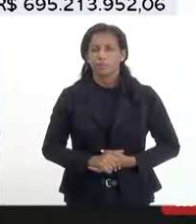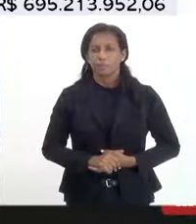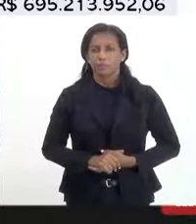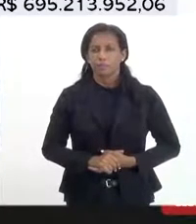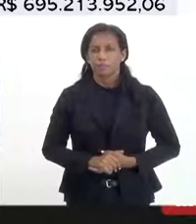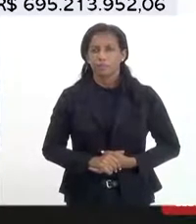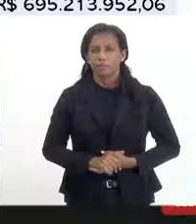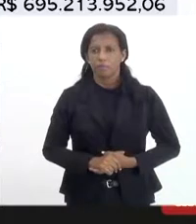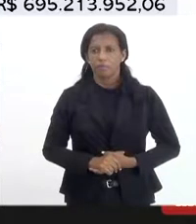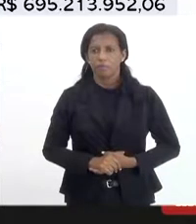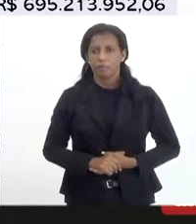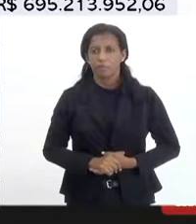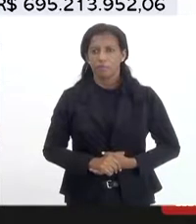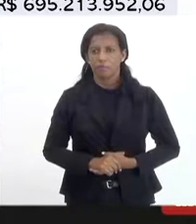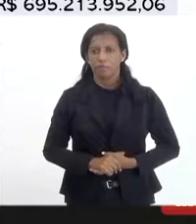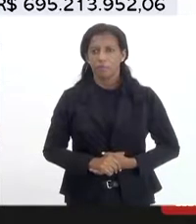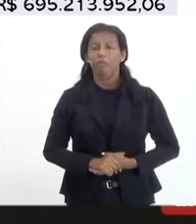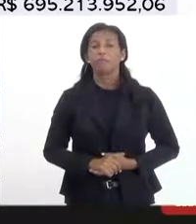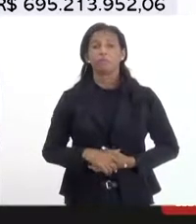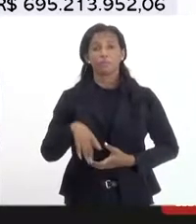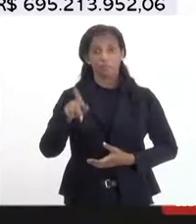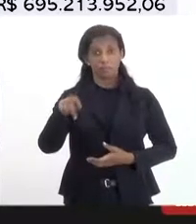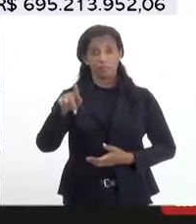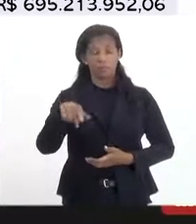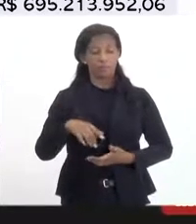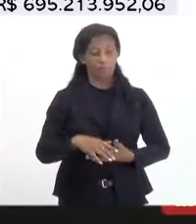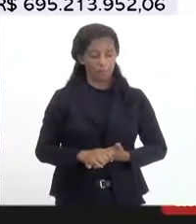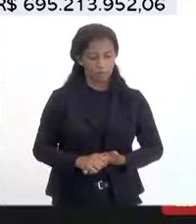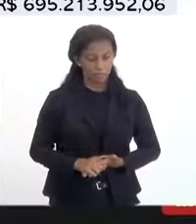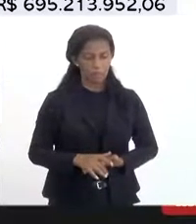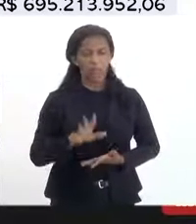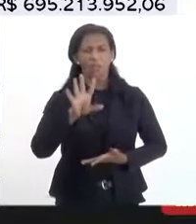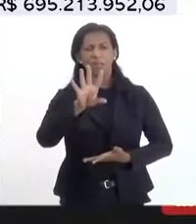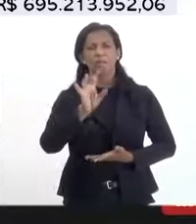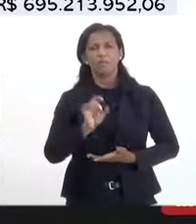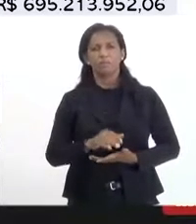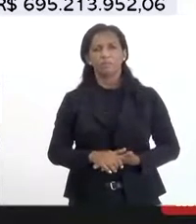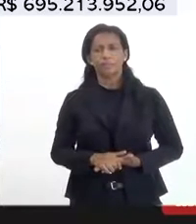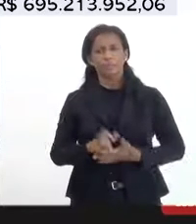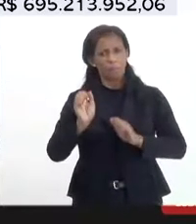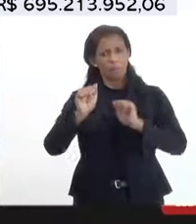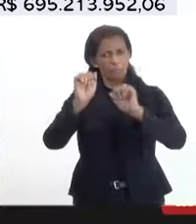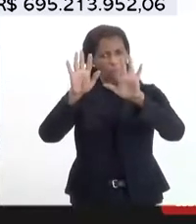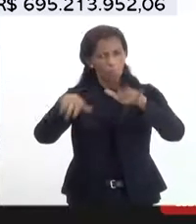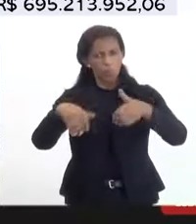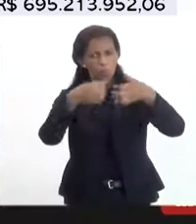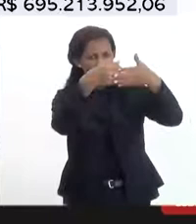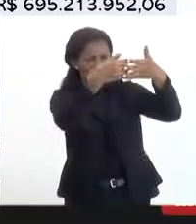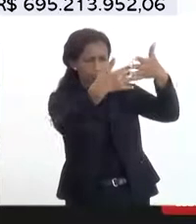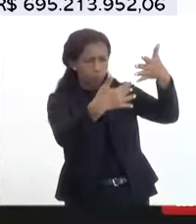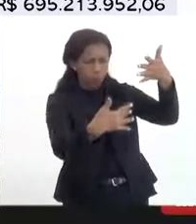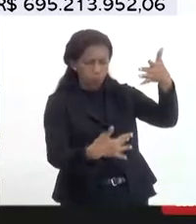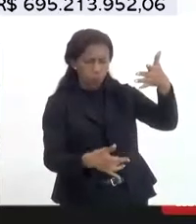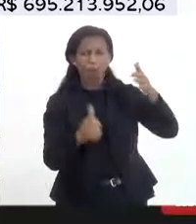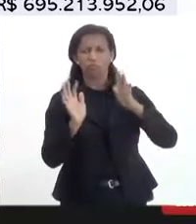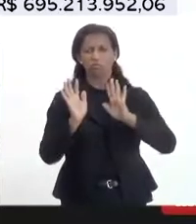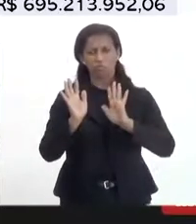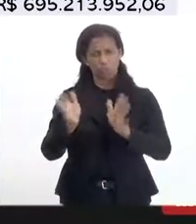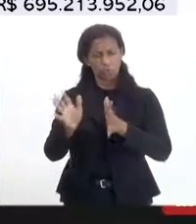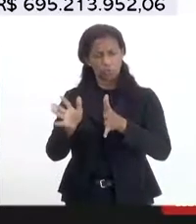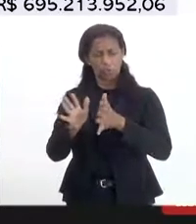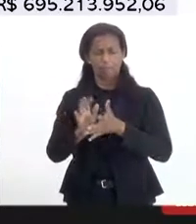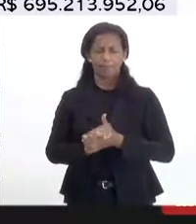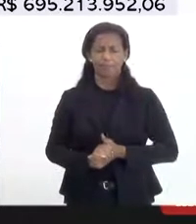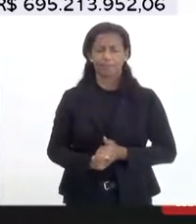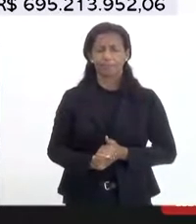Essa? Isso. Só, acho que fica assim um pouco... Foi muito bem discorrida pelos procuradores, mas,